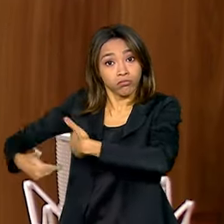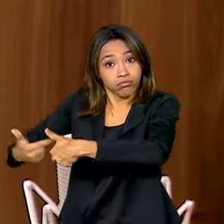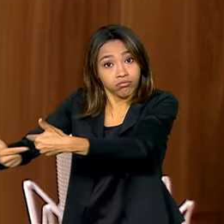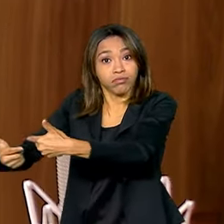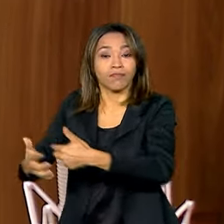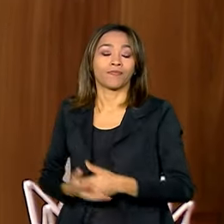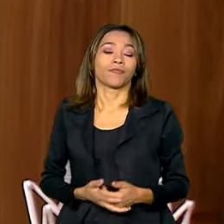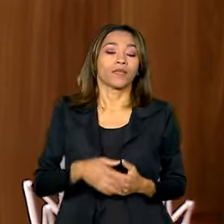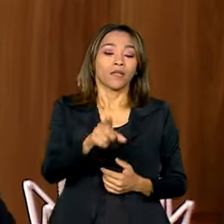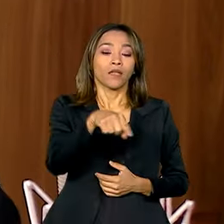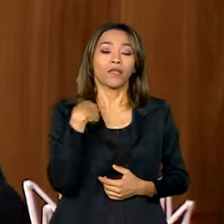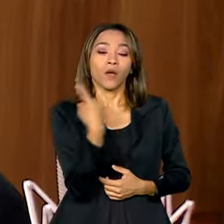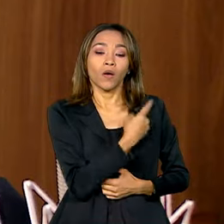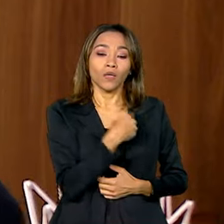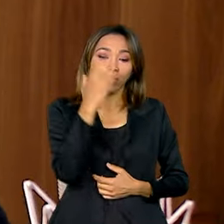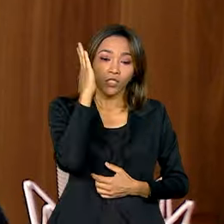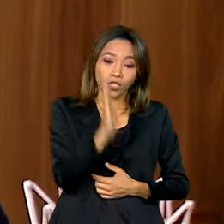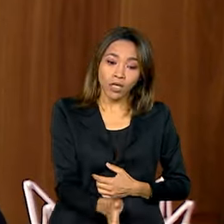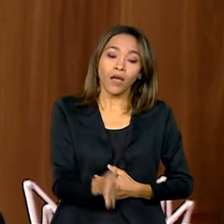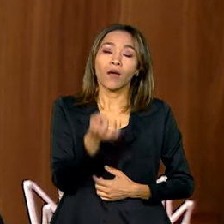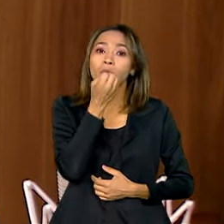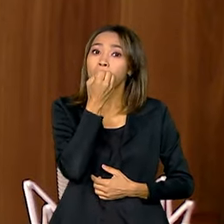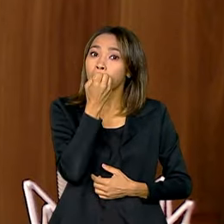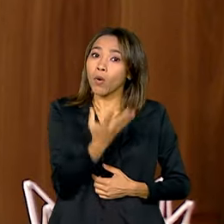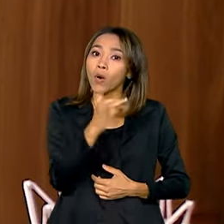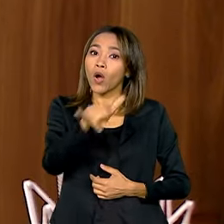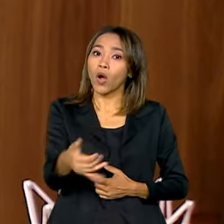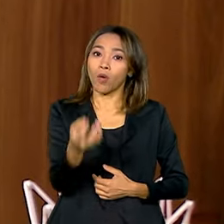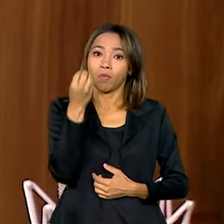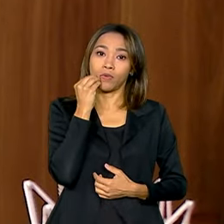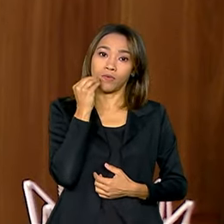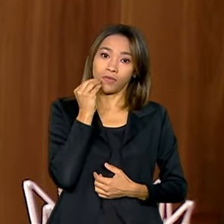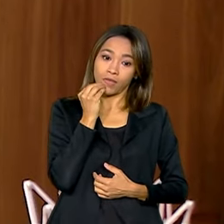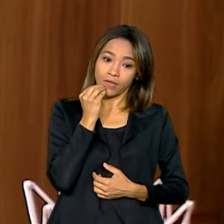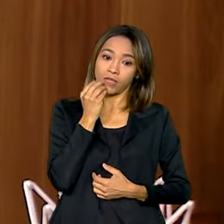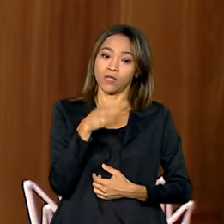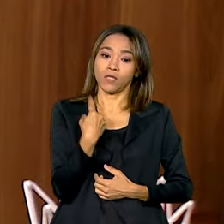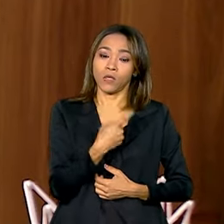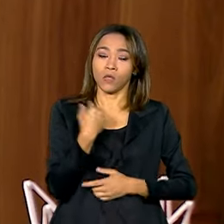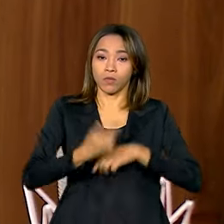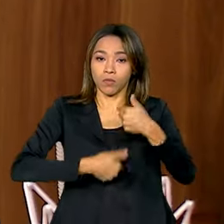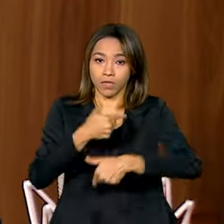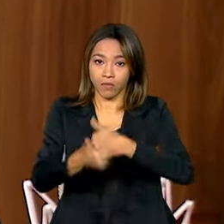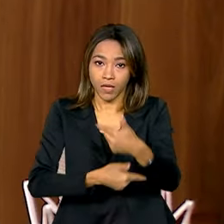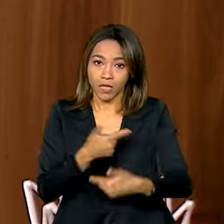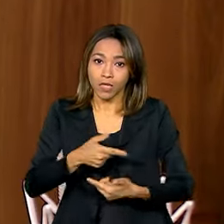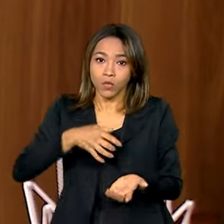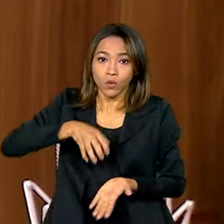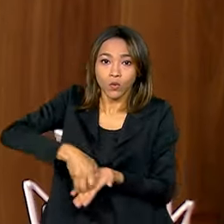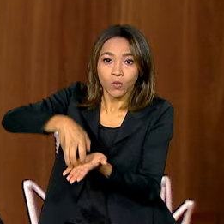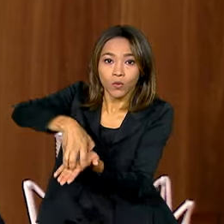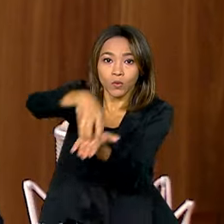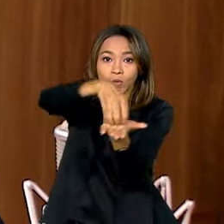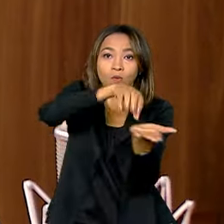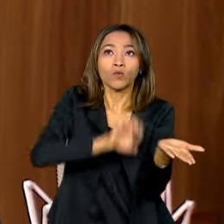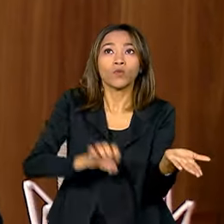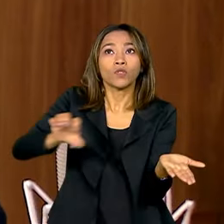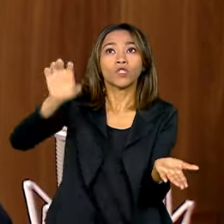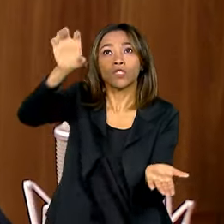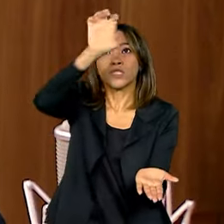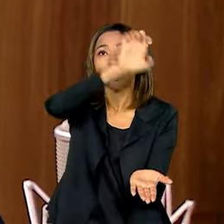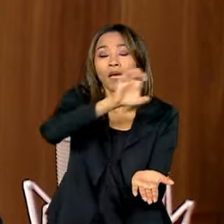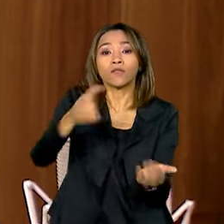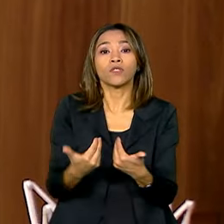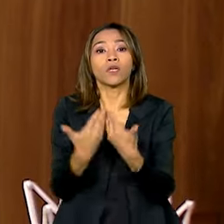já estamos, inclusive essa é uma boa oportunidade, nós estamos trabalhando as nossas superintendências no sentido de promover a